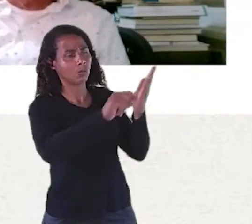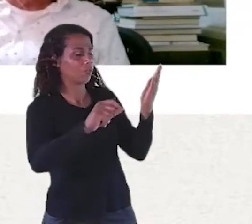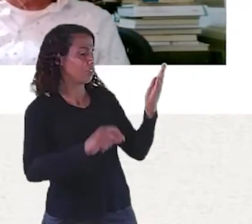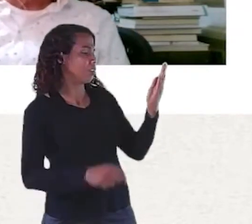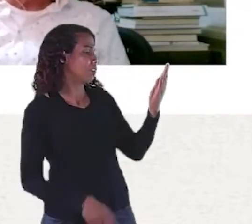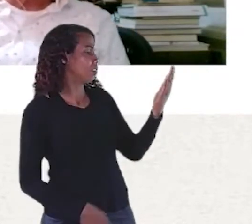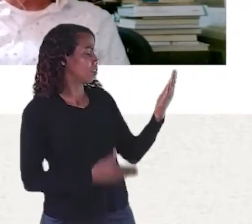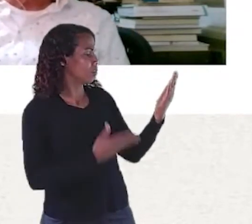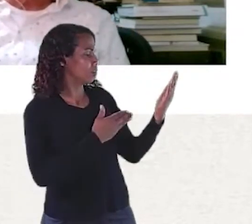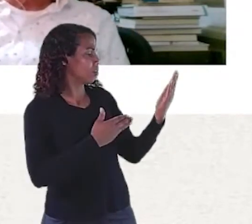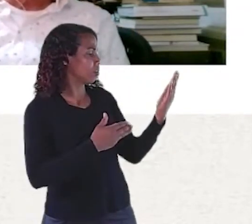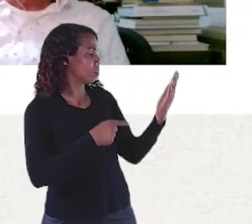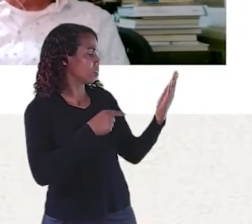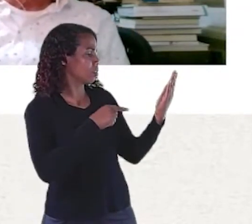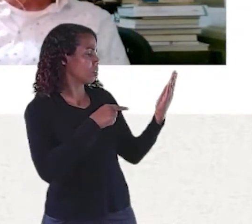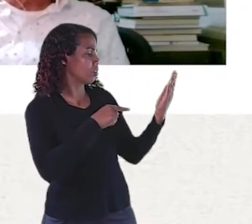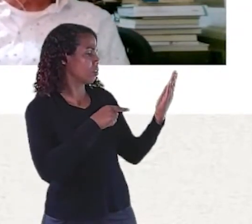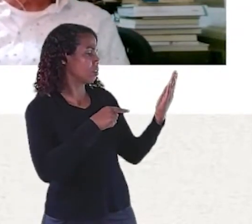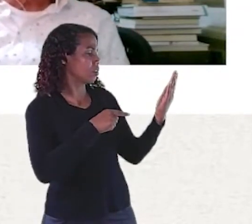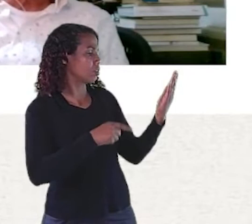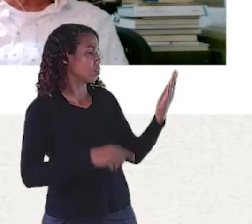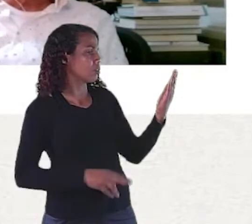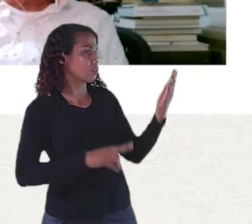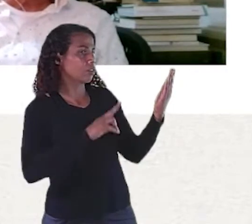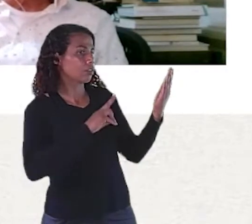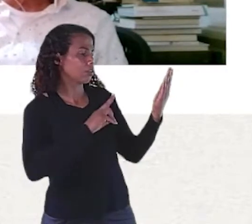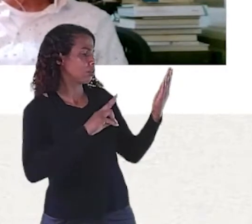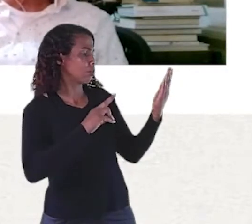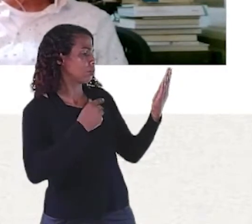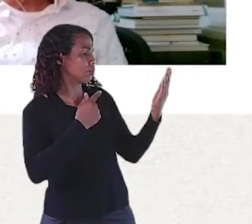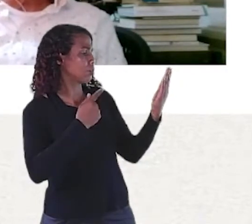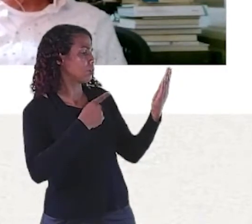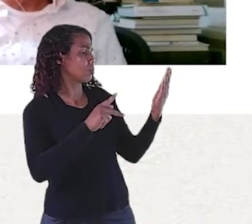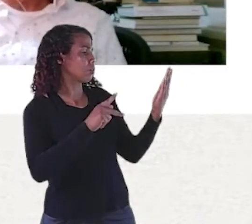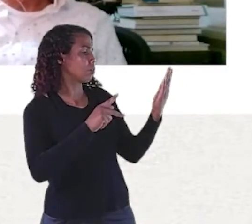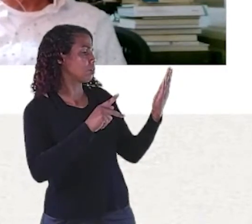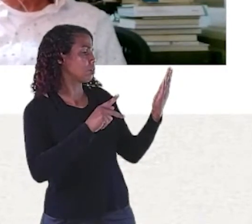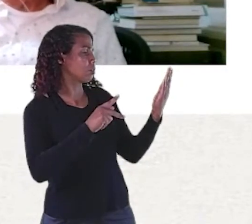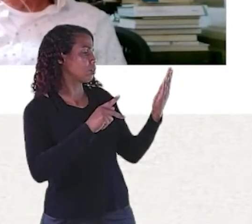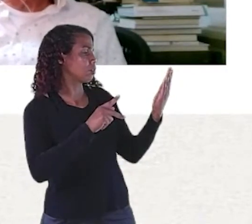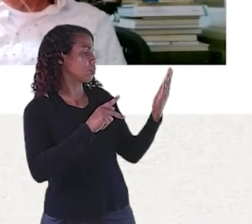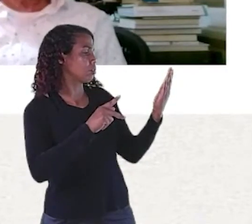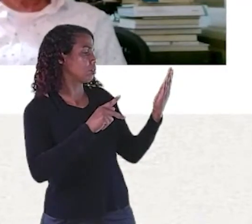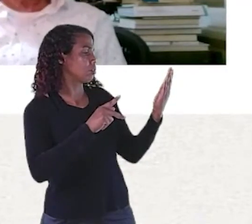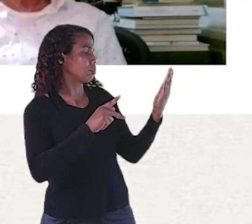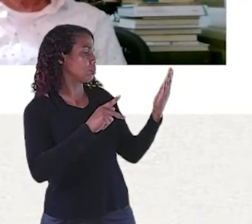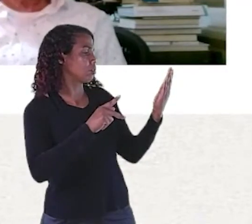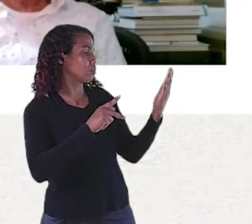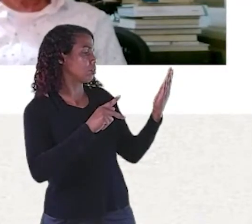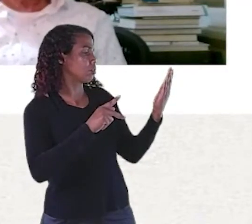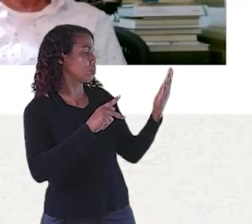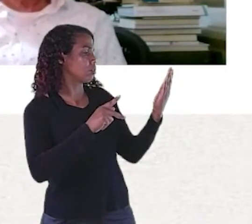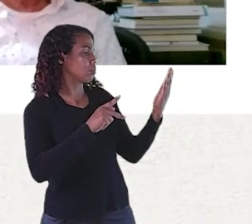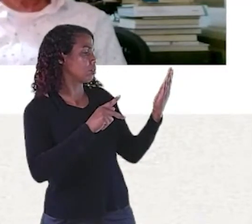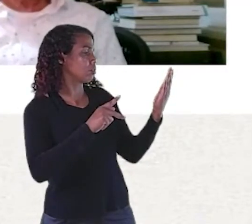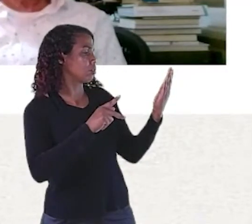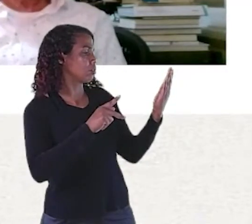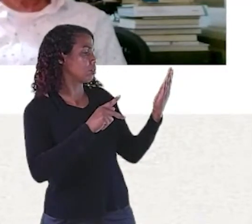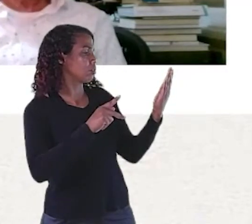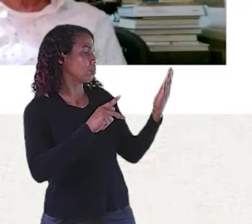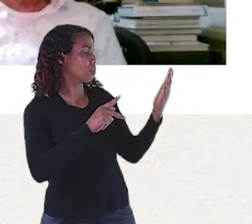O artigo aqui do Humberto e tal, e de repente a minha mãe descreveu assim, é sobre mim, sabe?